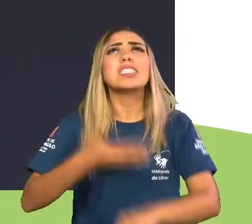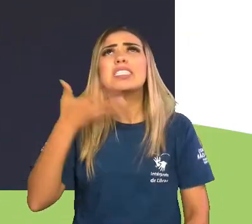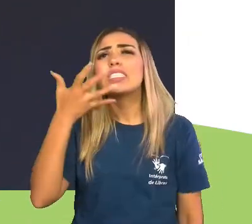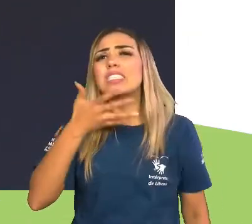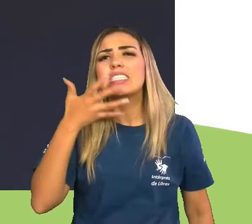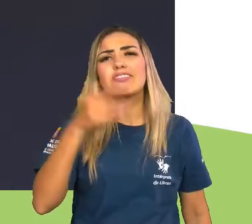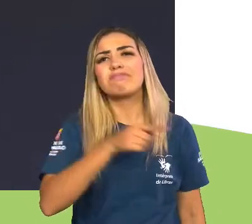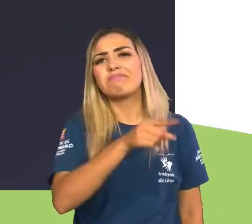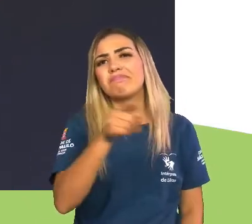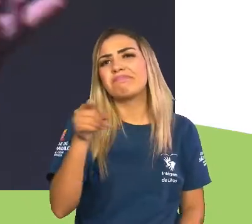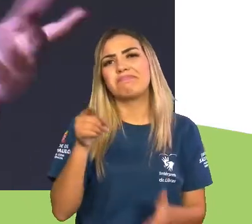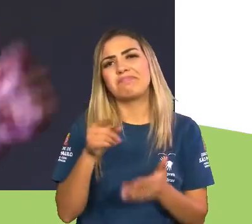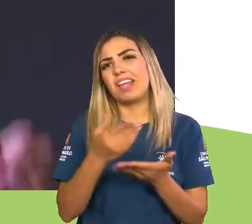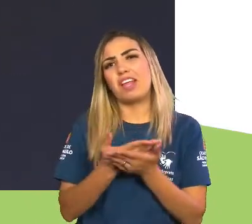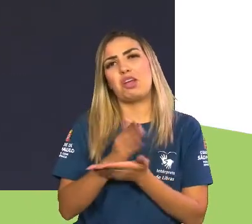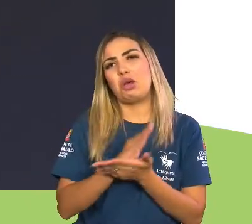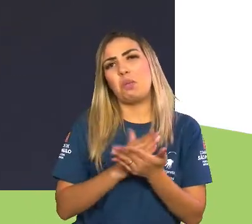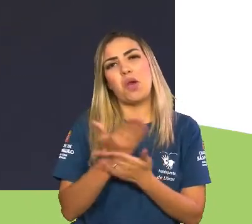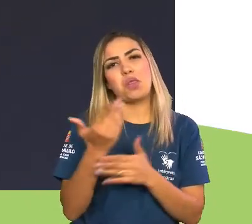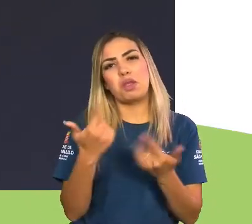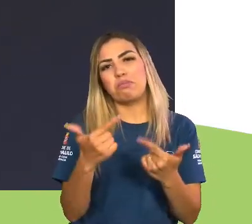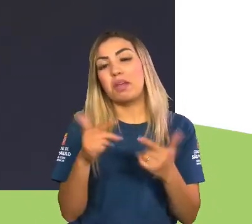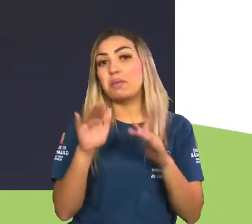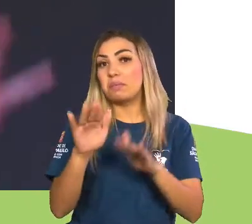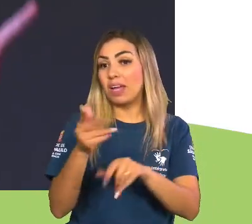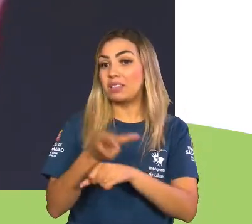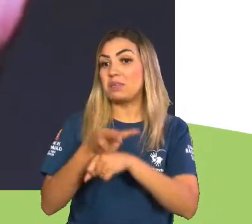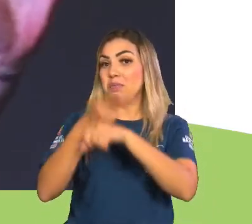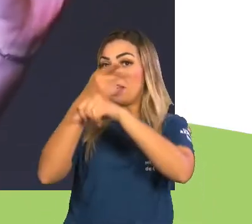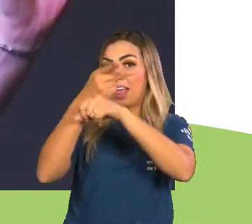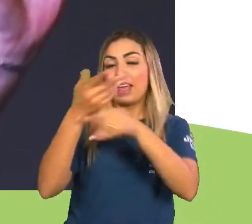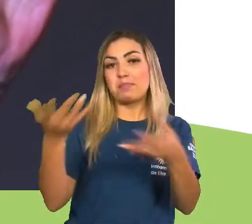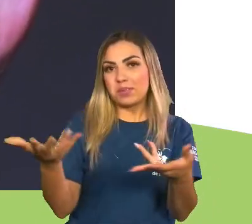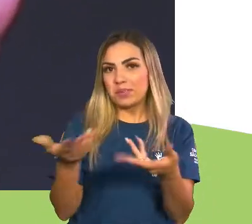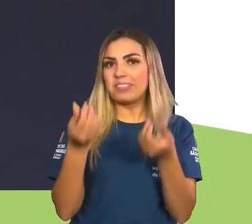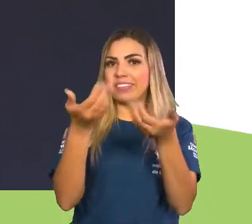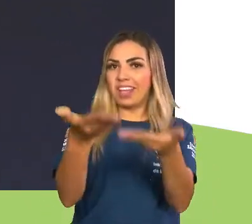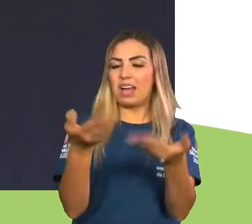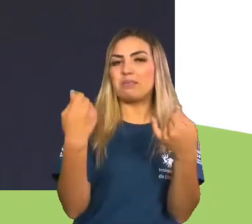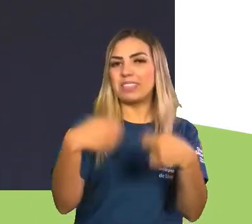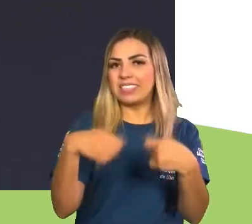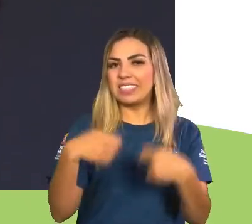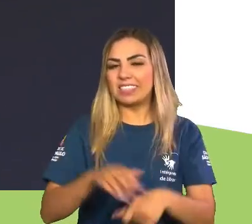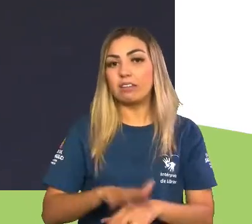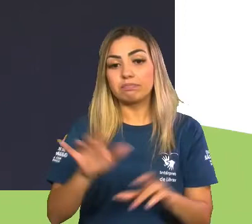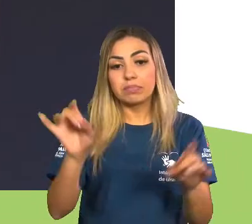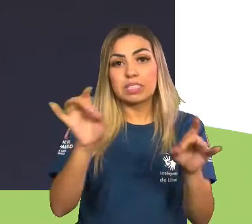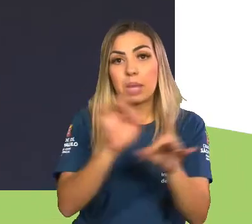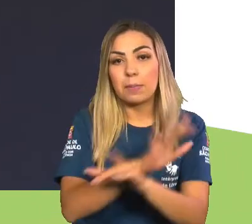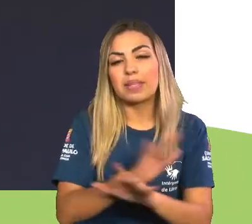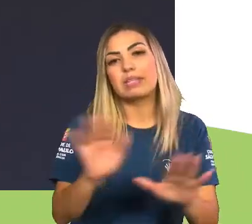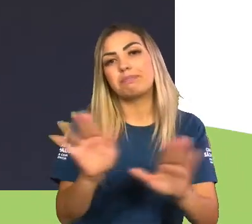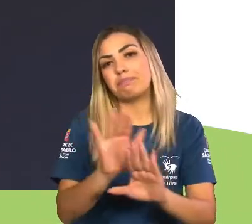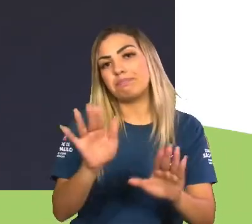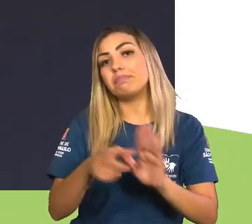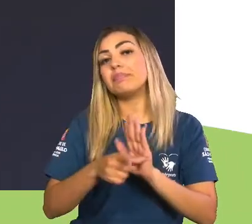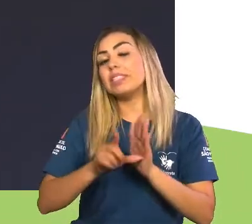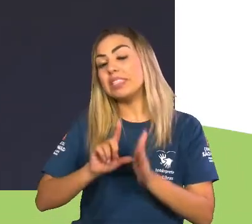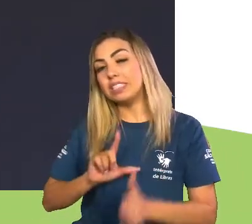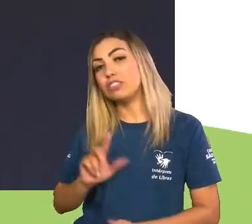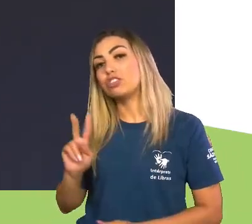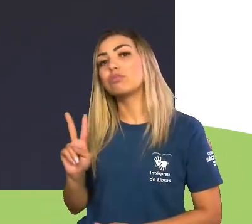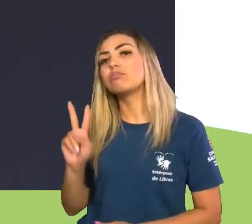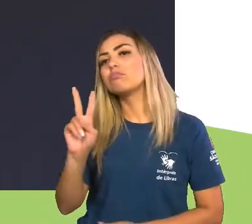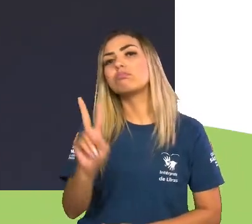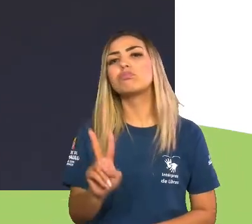ia se importar, mas acho que a gente tem um prêmio para entregar, né, Brau? Então, antes da gente finalizar, eu queria pedir para vocês dois, começar por você, Débora, deixar